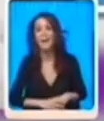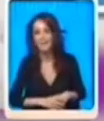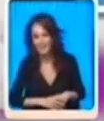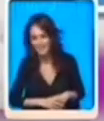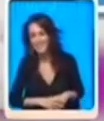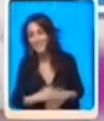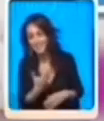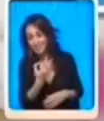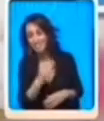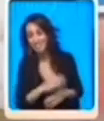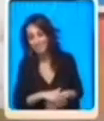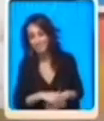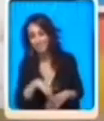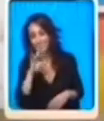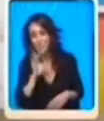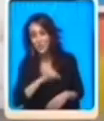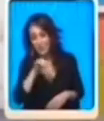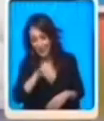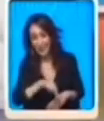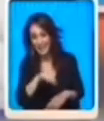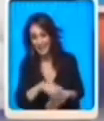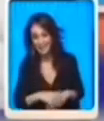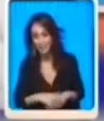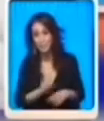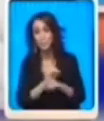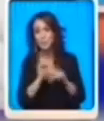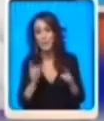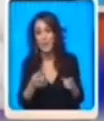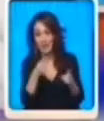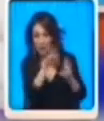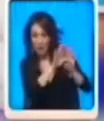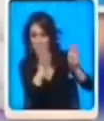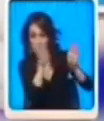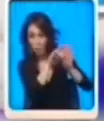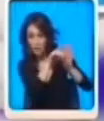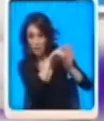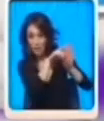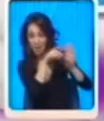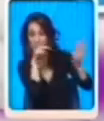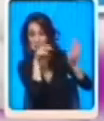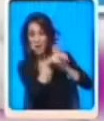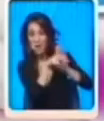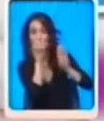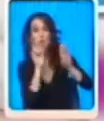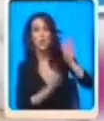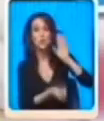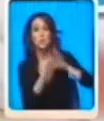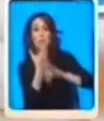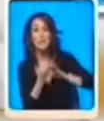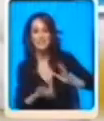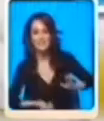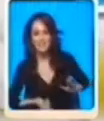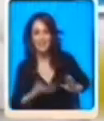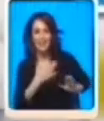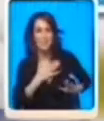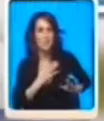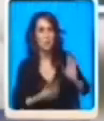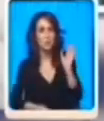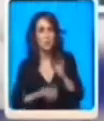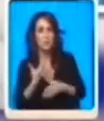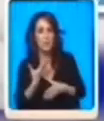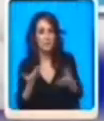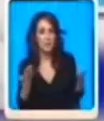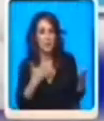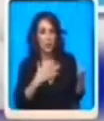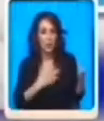estranhei. Então, a senhora está cá, porque por aquela porta vai entrar uma surpresa para si. Gosta mas tanto de